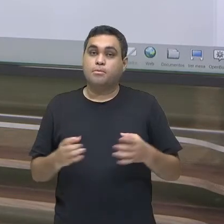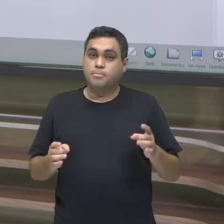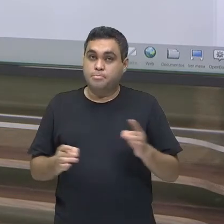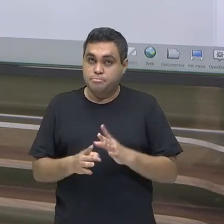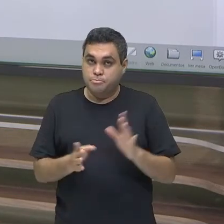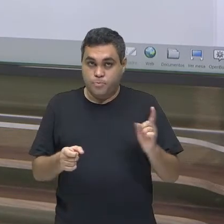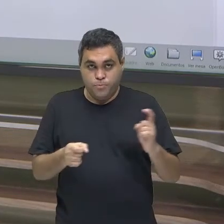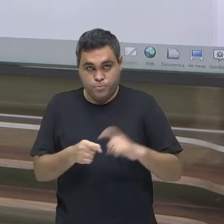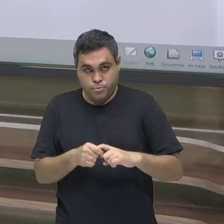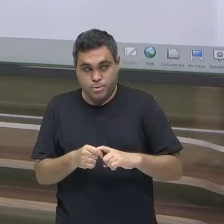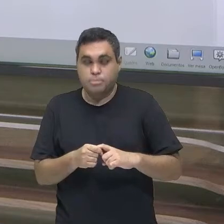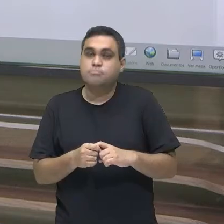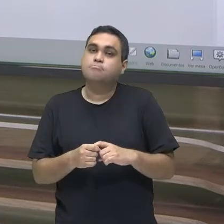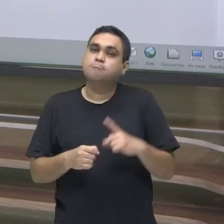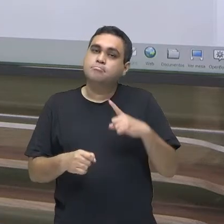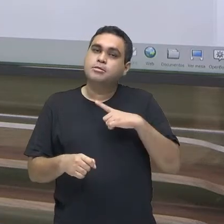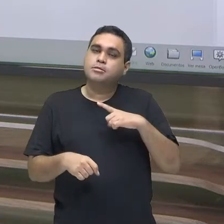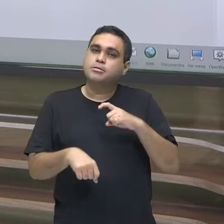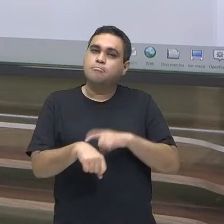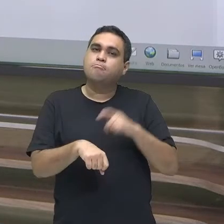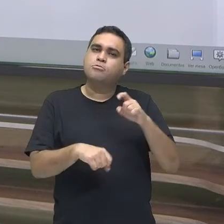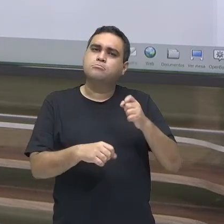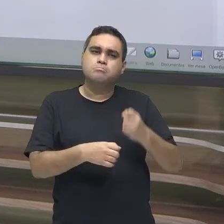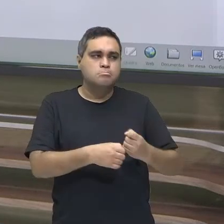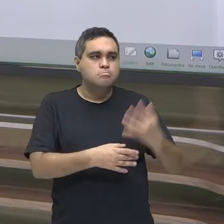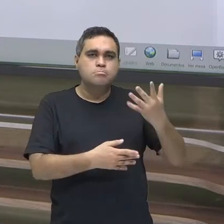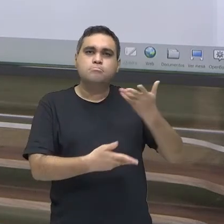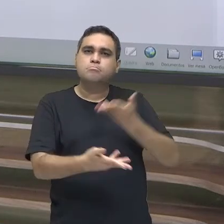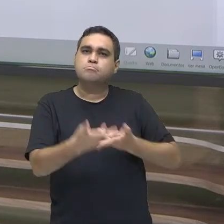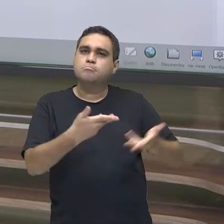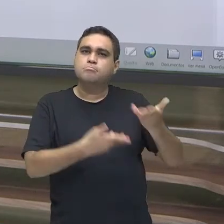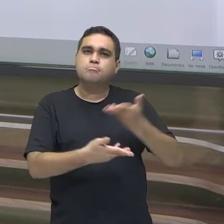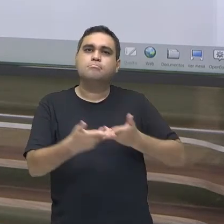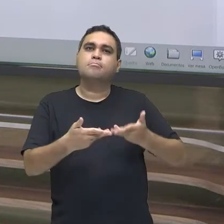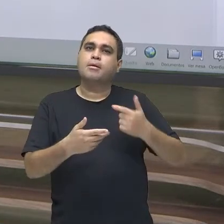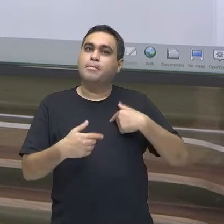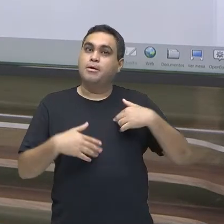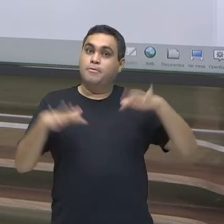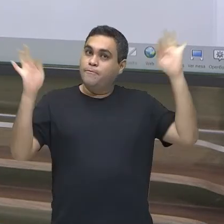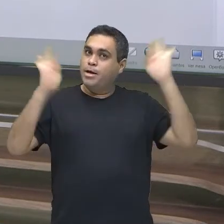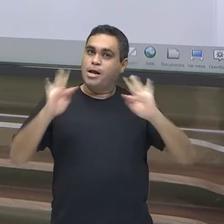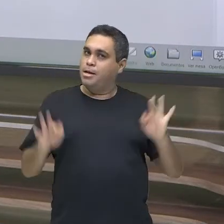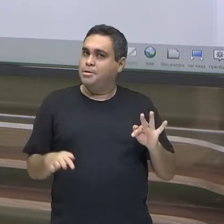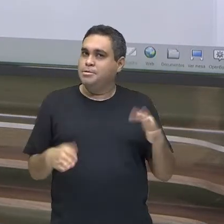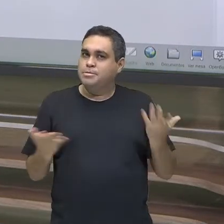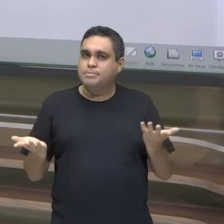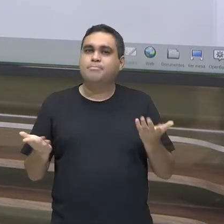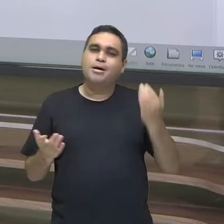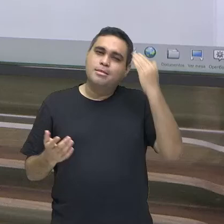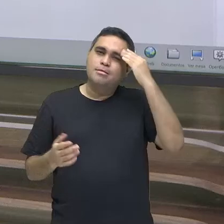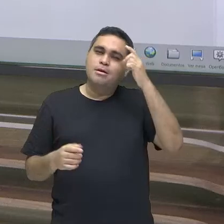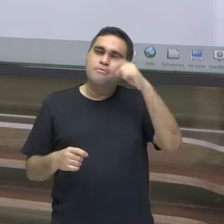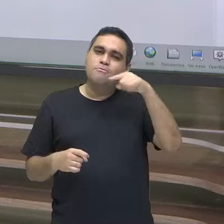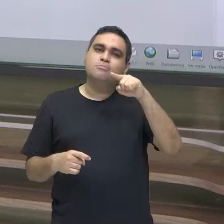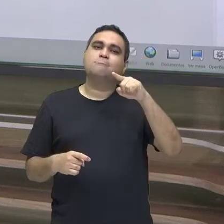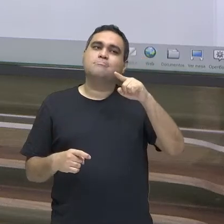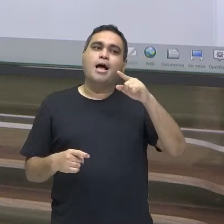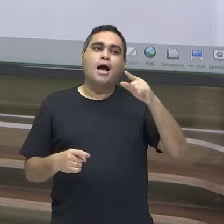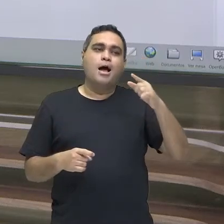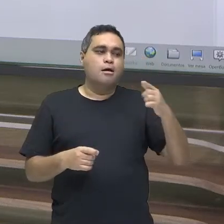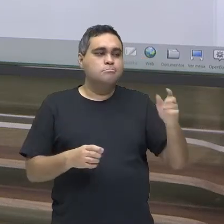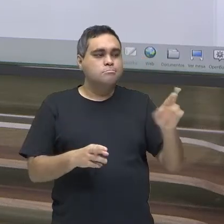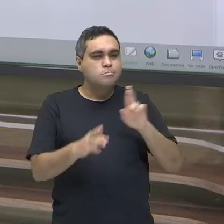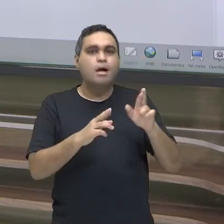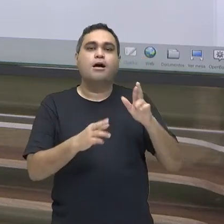Pronto, voltamos. Ainda dá tempo de você participar, para eu ficar assim super feliz, não é, amores? Para entender que você entendeu, que você